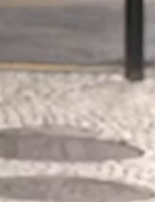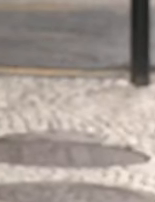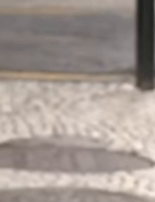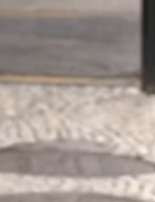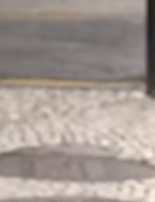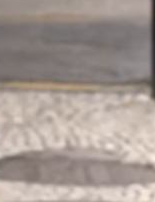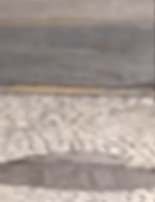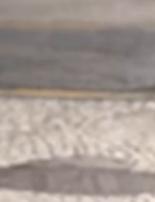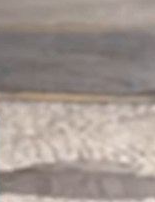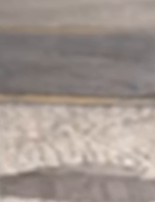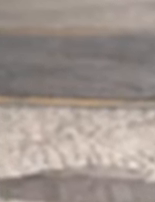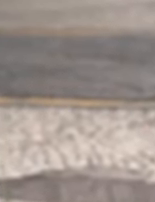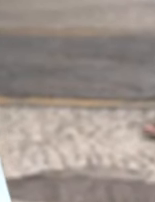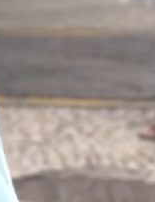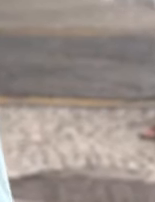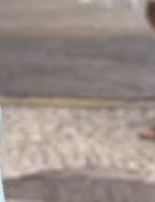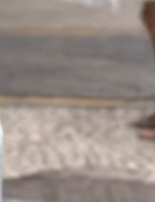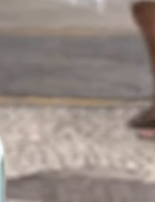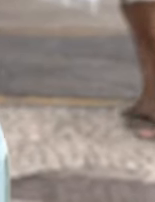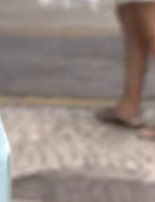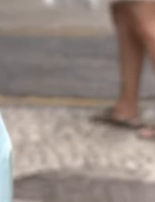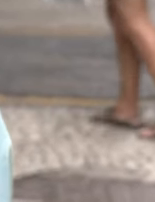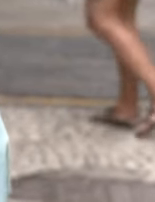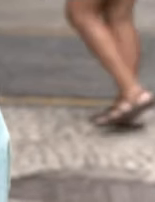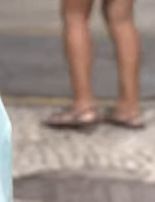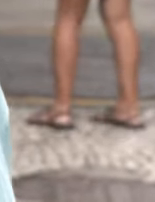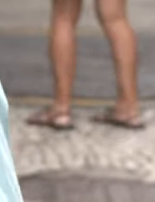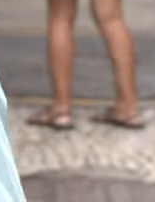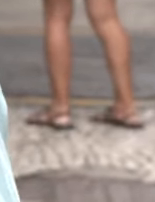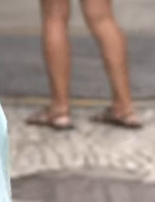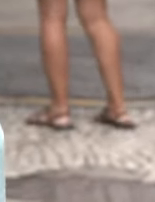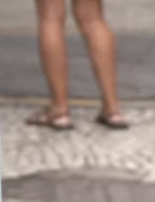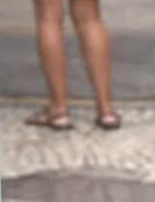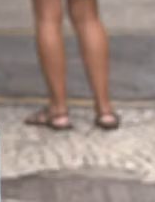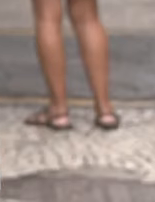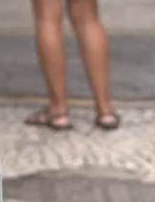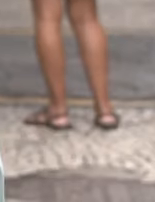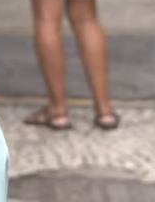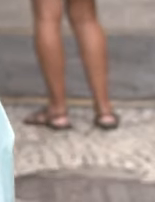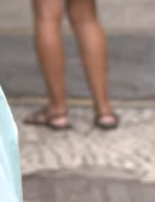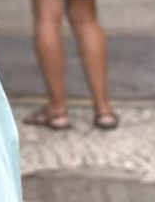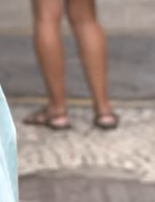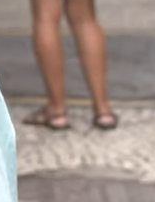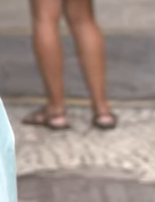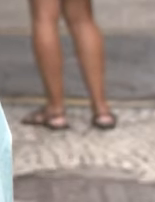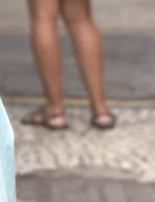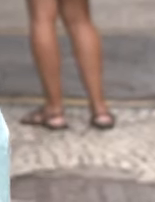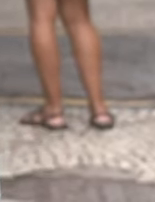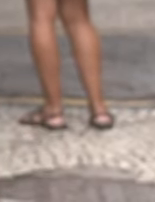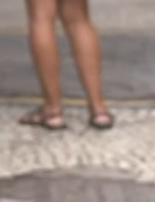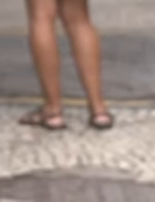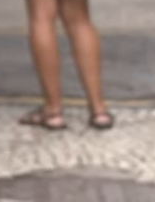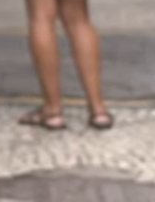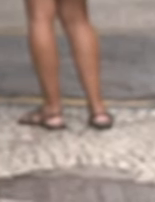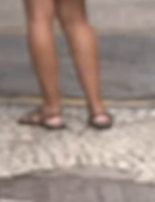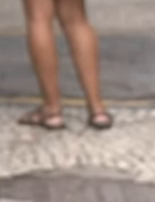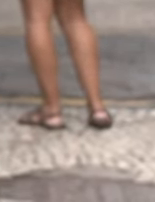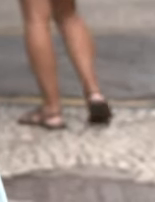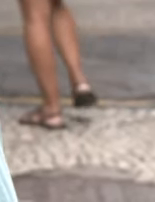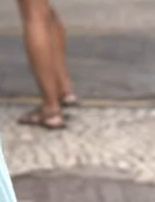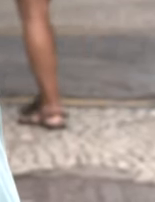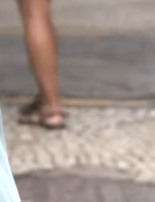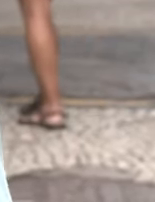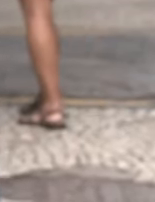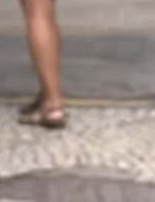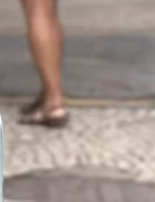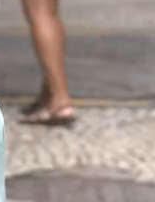do Central do Brasil, pertinho da estação VLT, várias linhas de ônibus. Então é muito fácil encontrar. E a gente funciona de 7 da manhã às 18 horas, ou